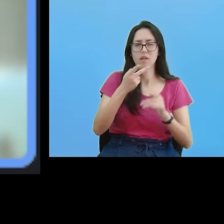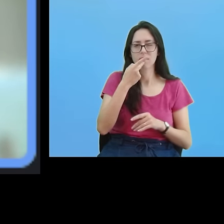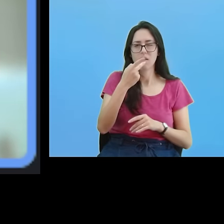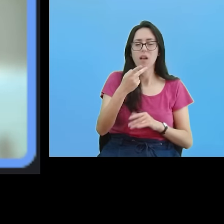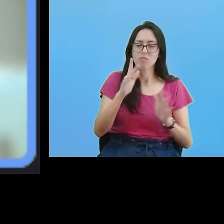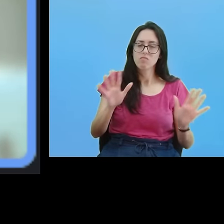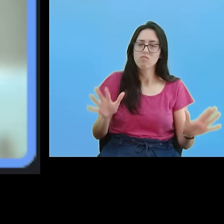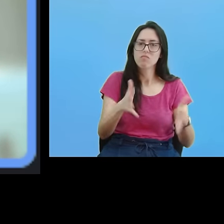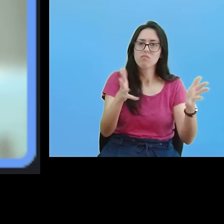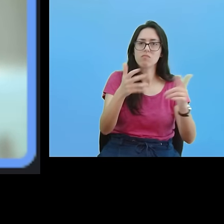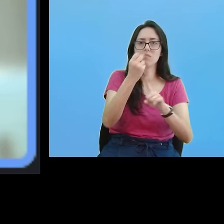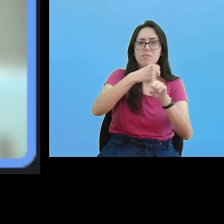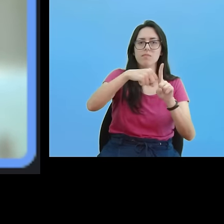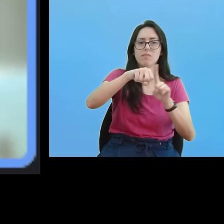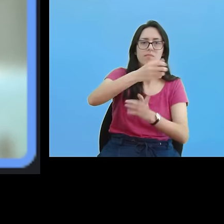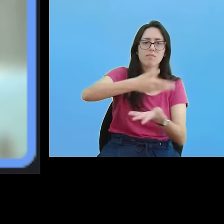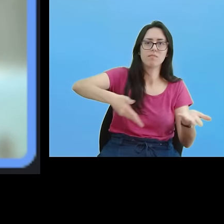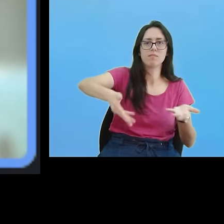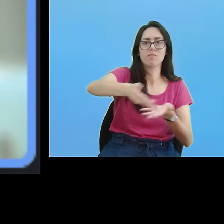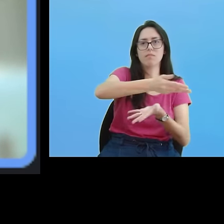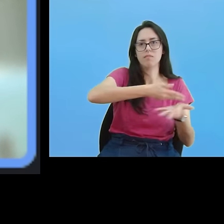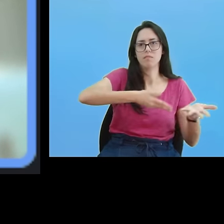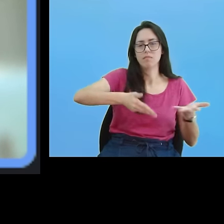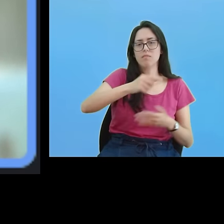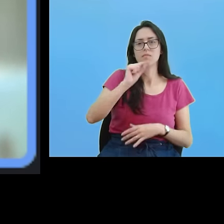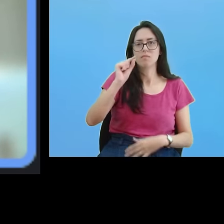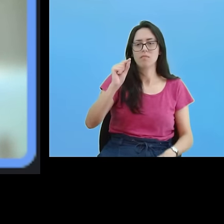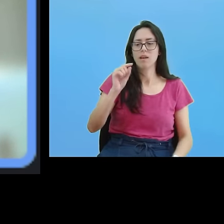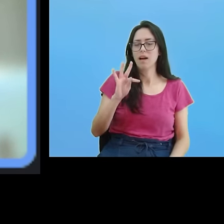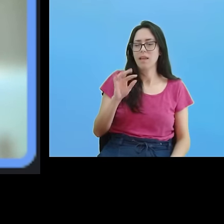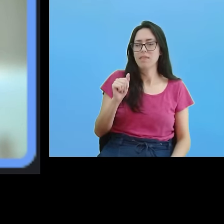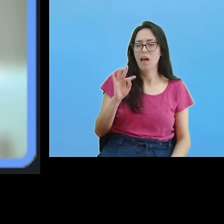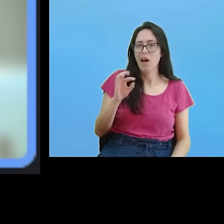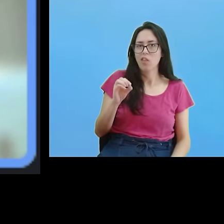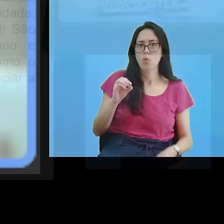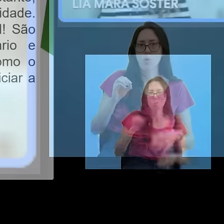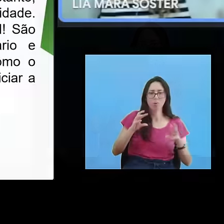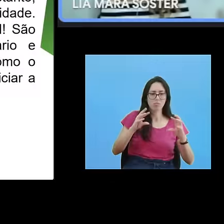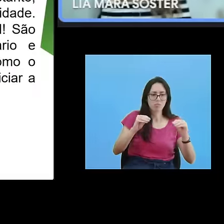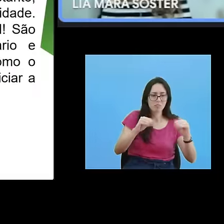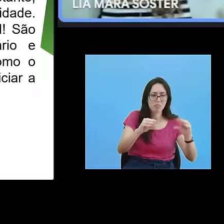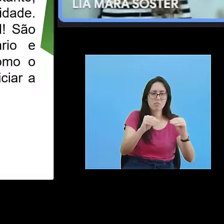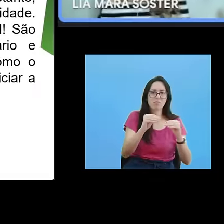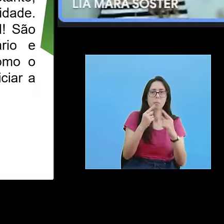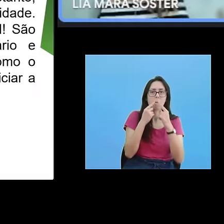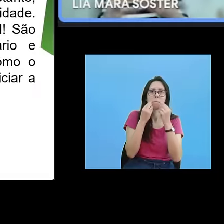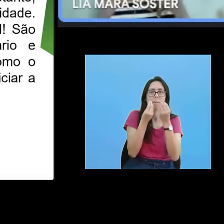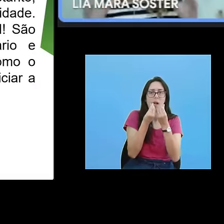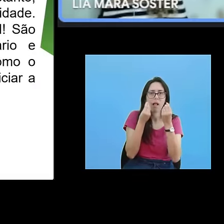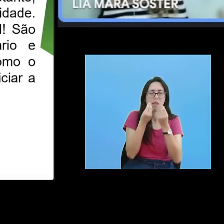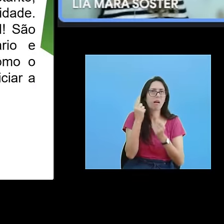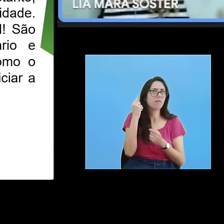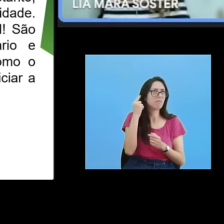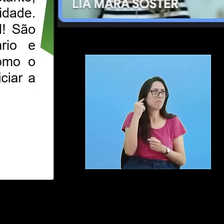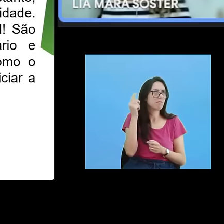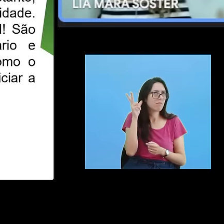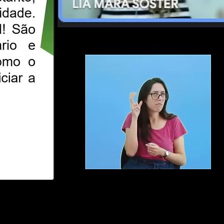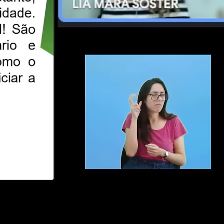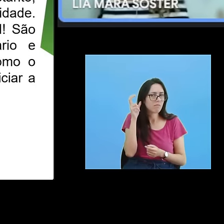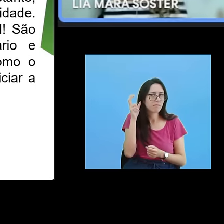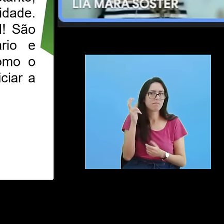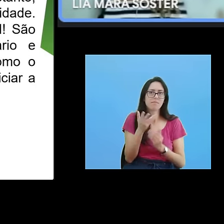essa integração sensorial, então, do tato, do paladar, da audição, ou seja, de todos esses